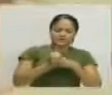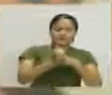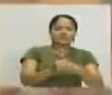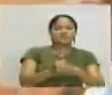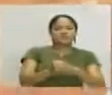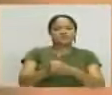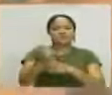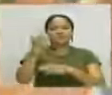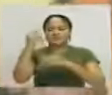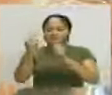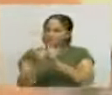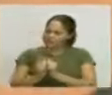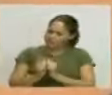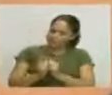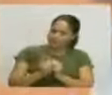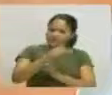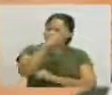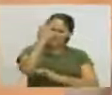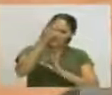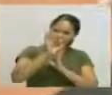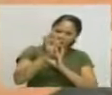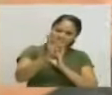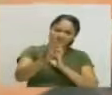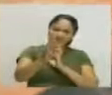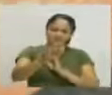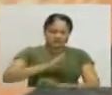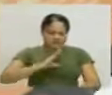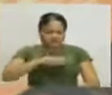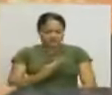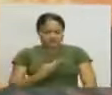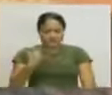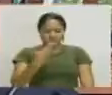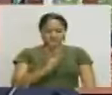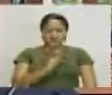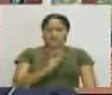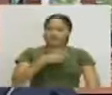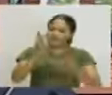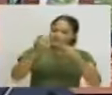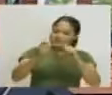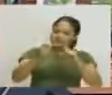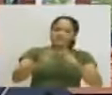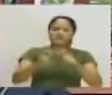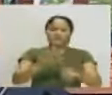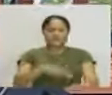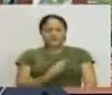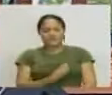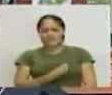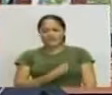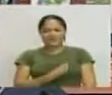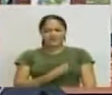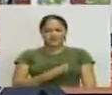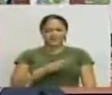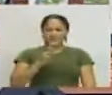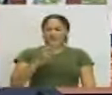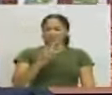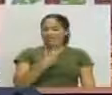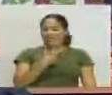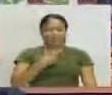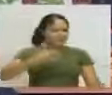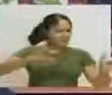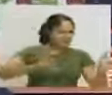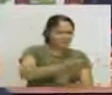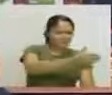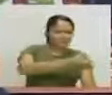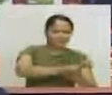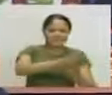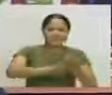a conversão que o Brasil precisa viver e nós não temos como fugir disso. Já aceleramos, já. Muita coisa boa já